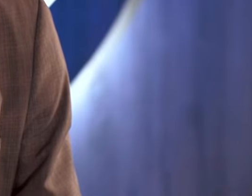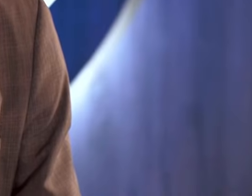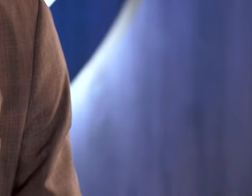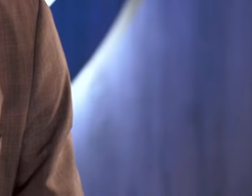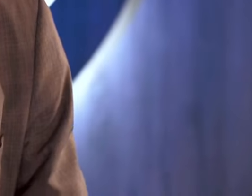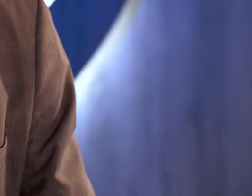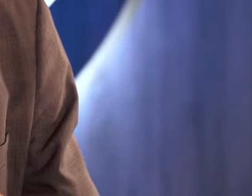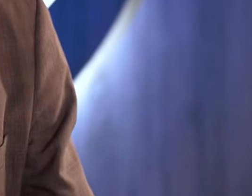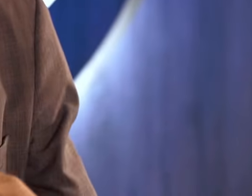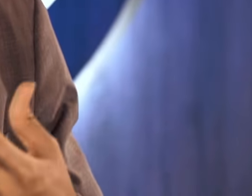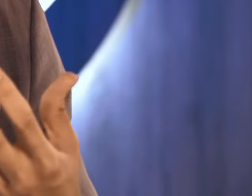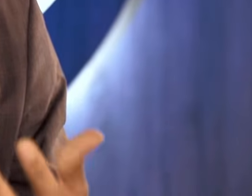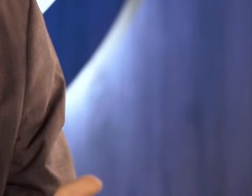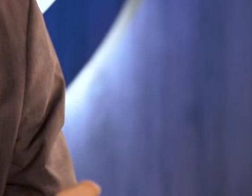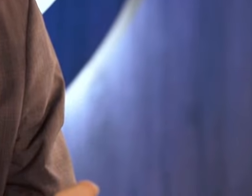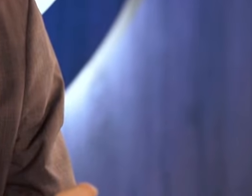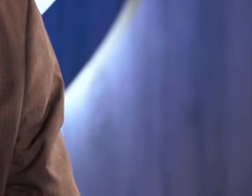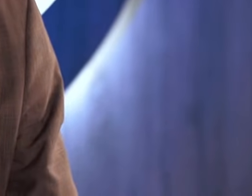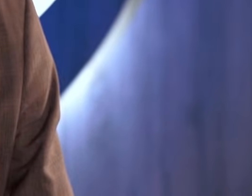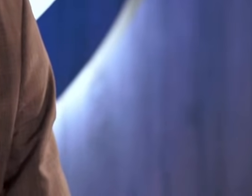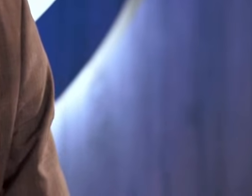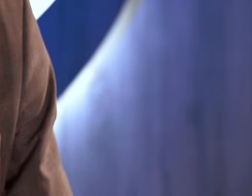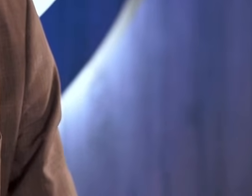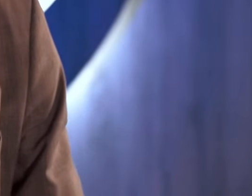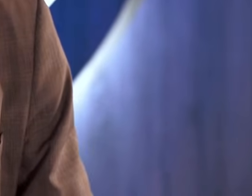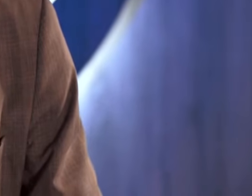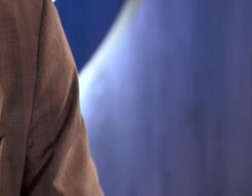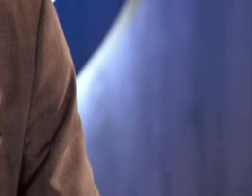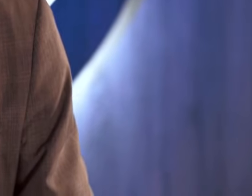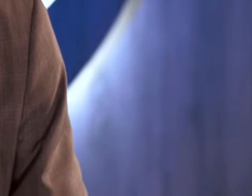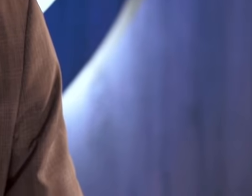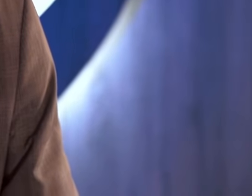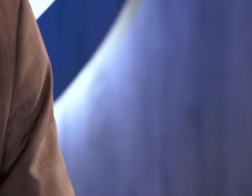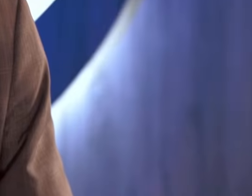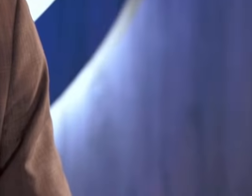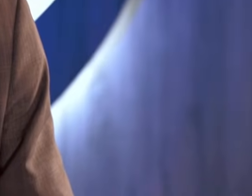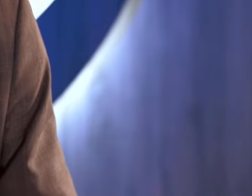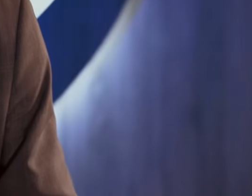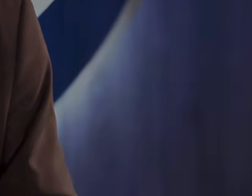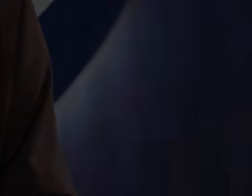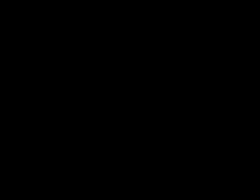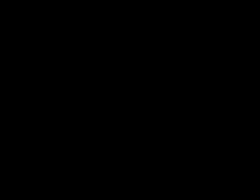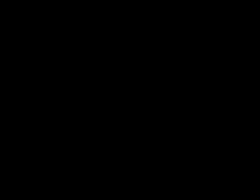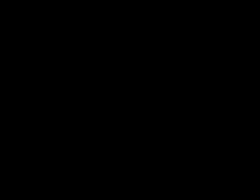para te abençoar. Agradecemos a tua presença. Que Deus continue guiando a sua vida.